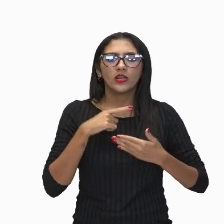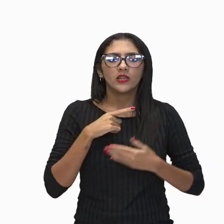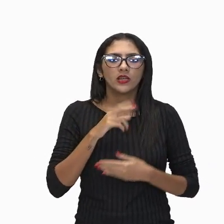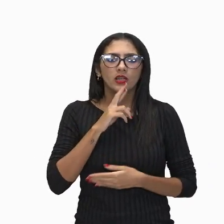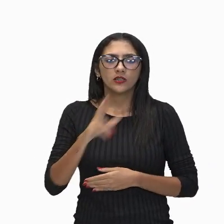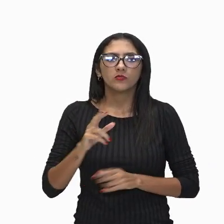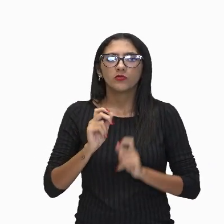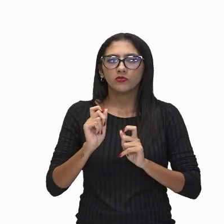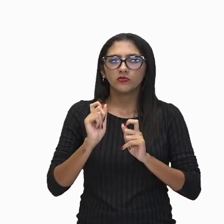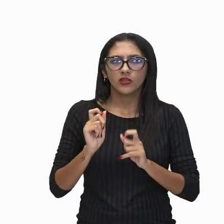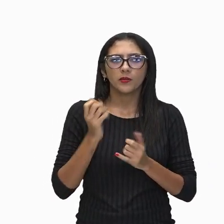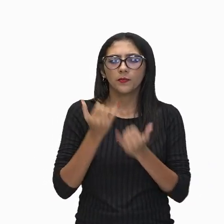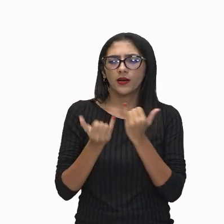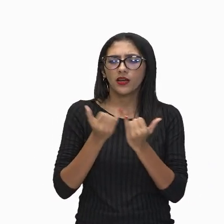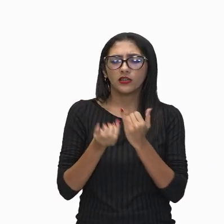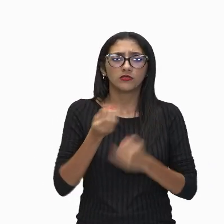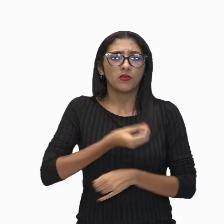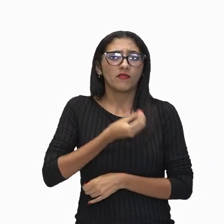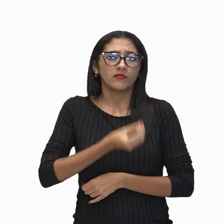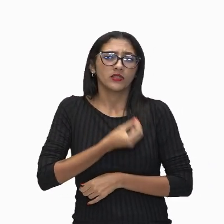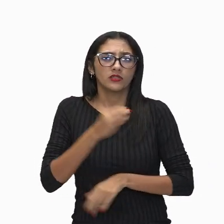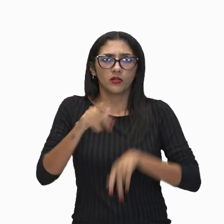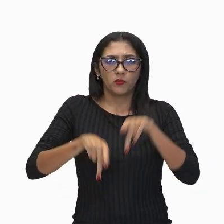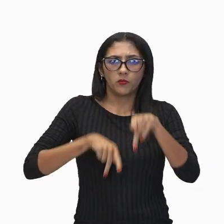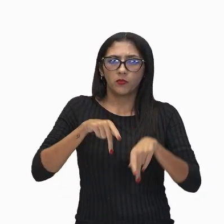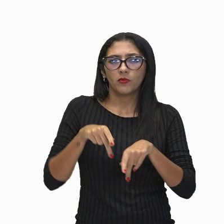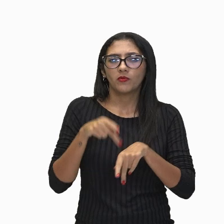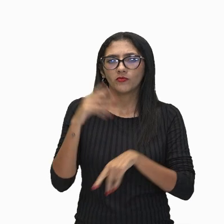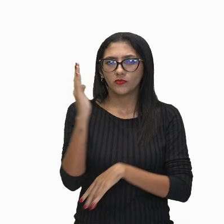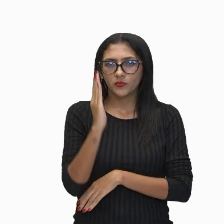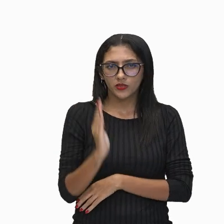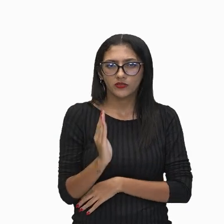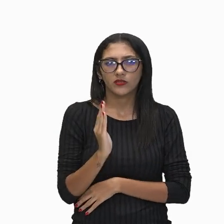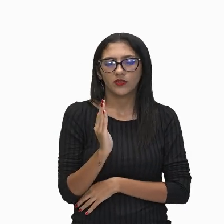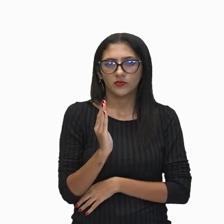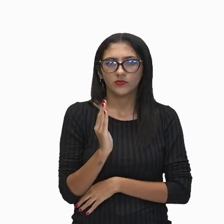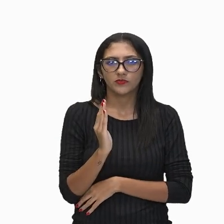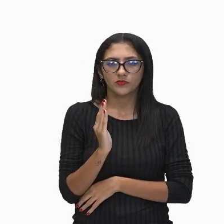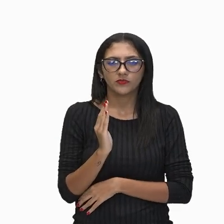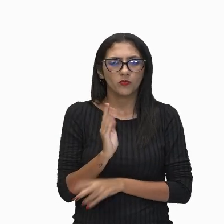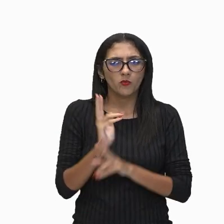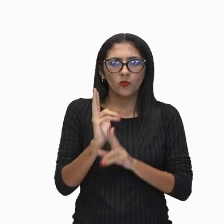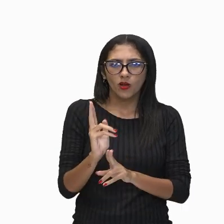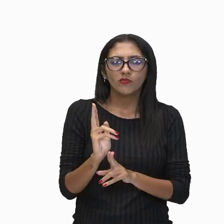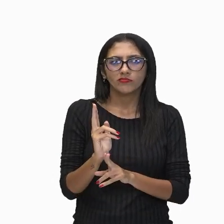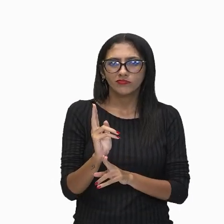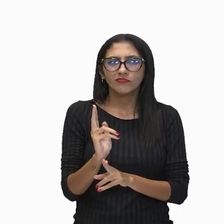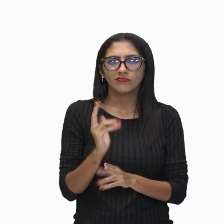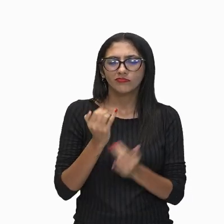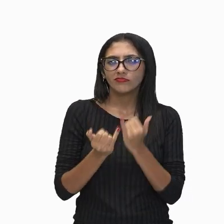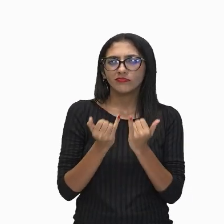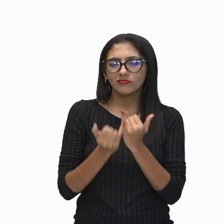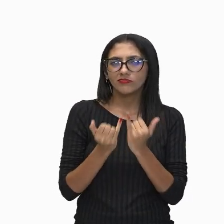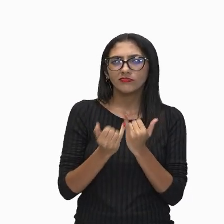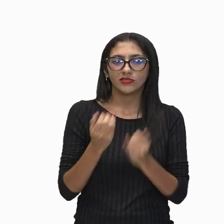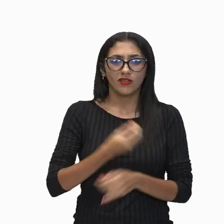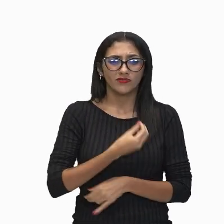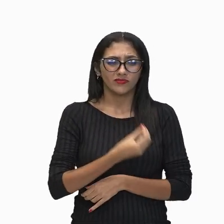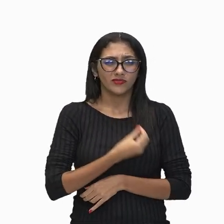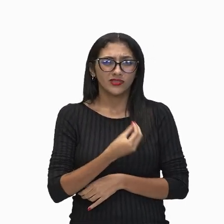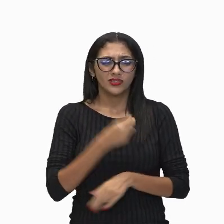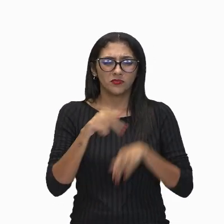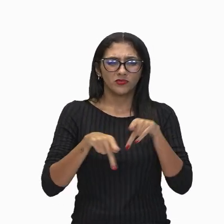do povo brasileiro. Então, observe que o autor coloca esse poema como sujo exatamente porque as pessoas estavam vivendo aquele período